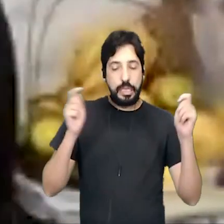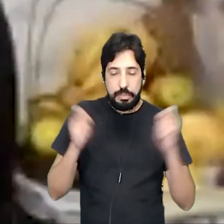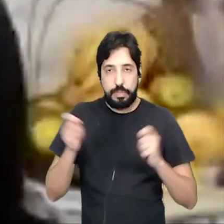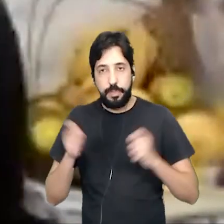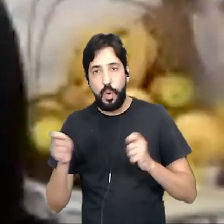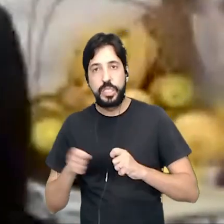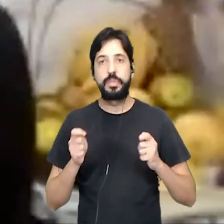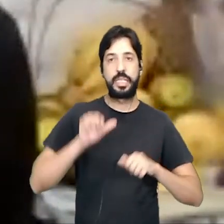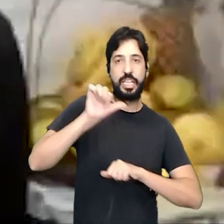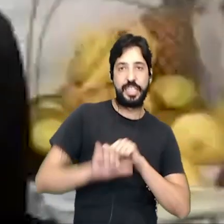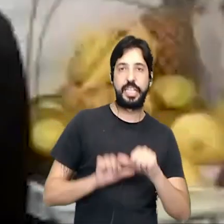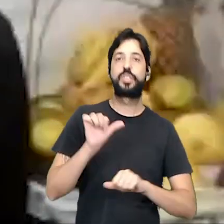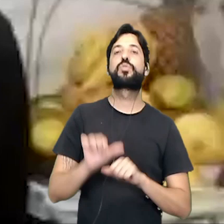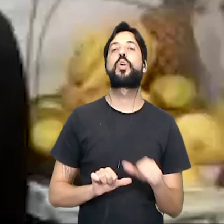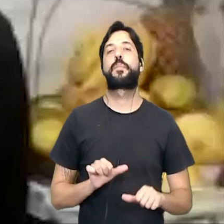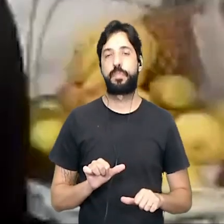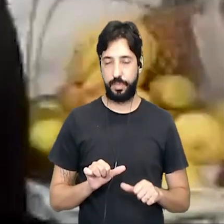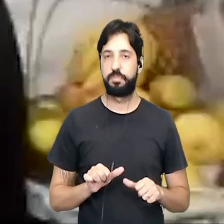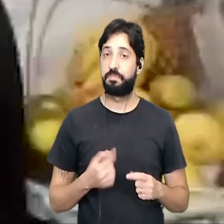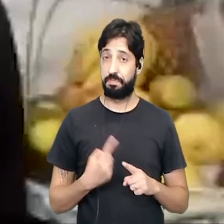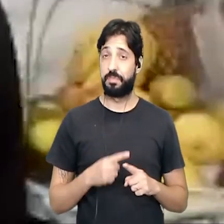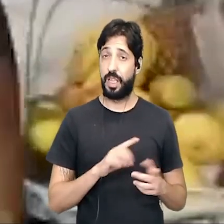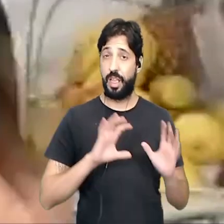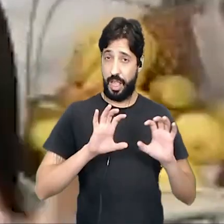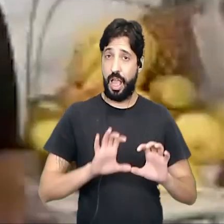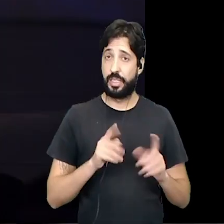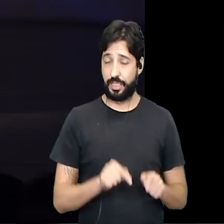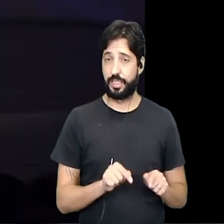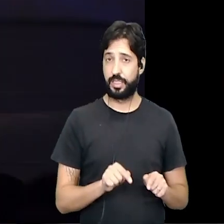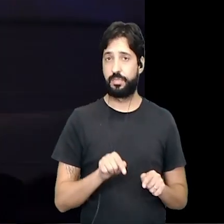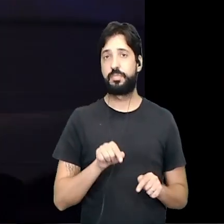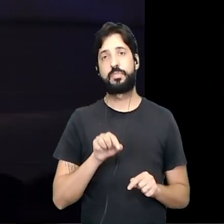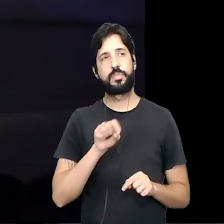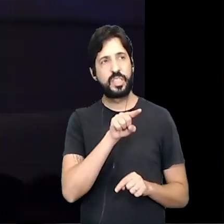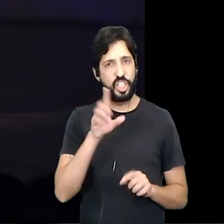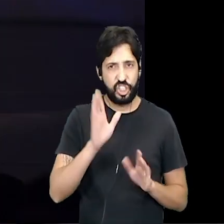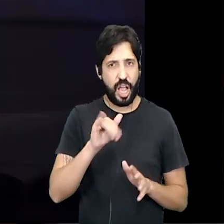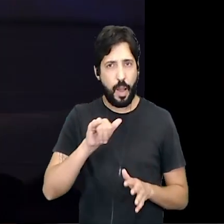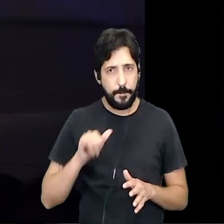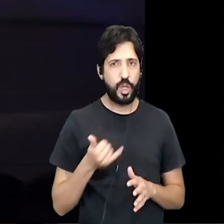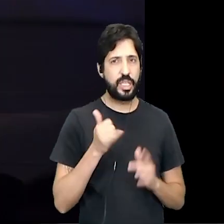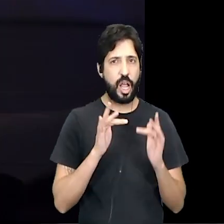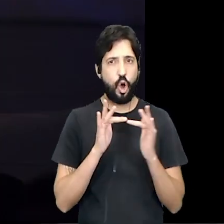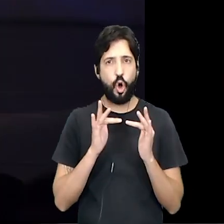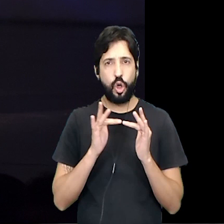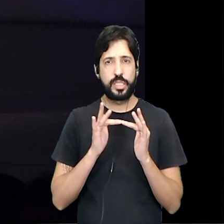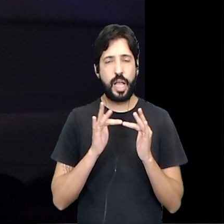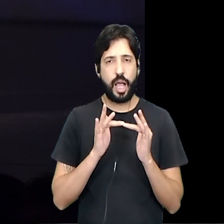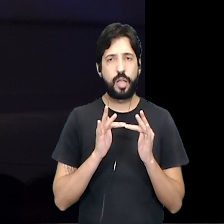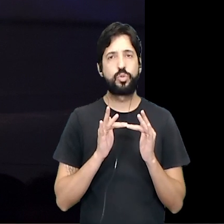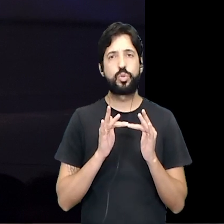toda a possibilidade de transformação. Porque é isso, né? Quem já teve a oportunidade